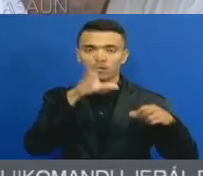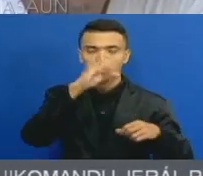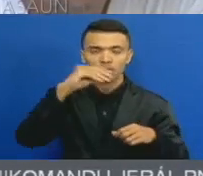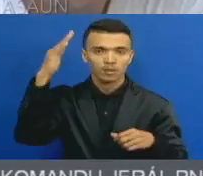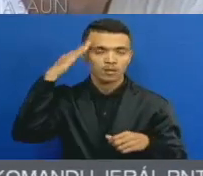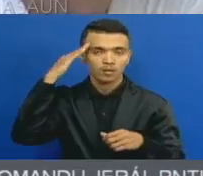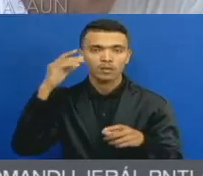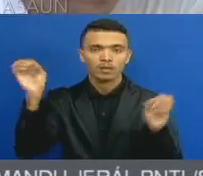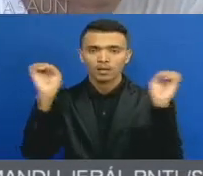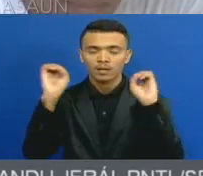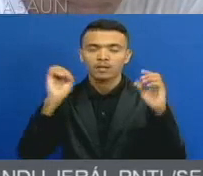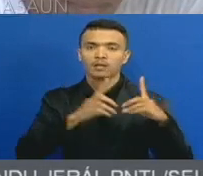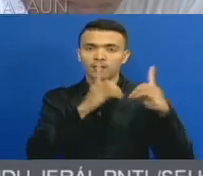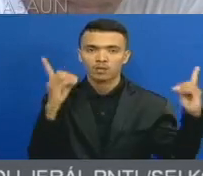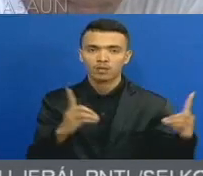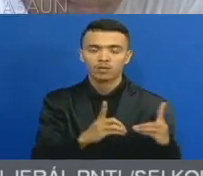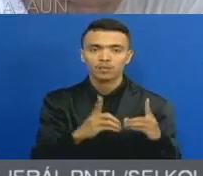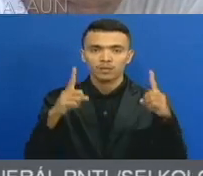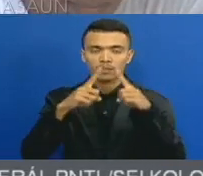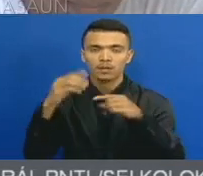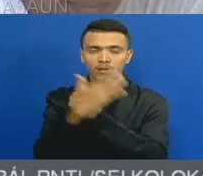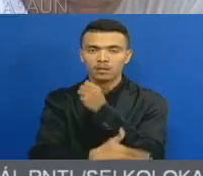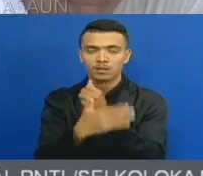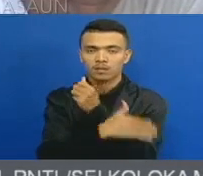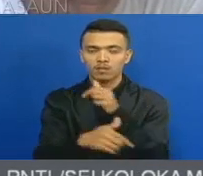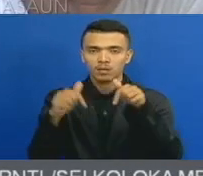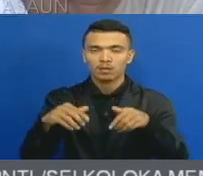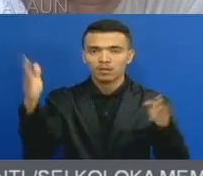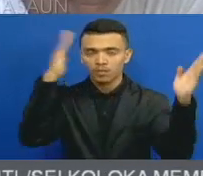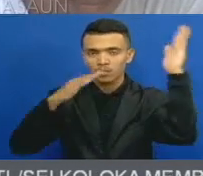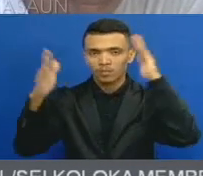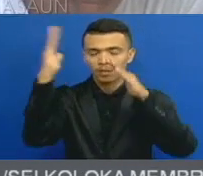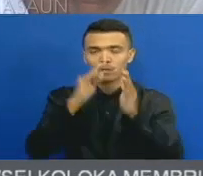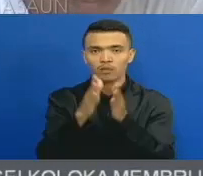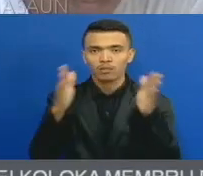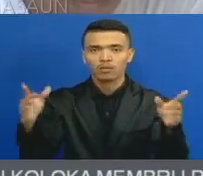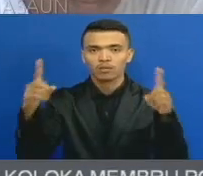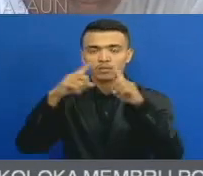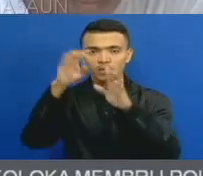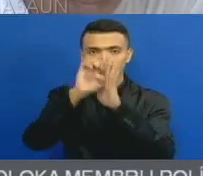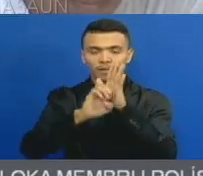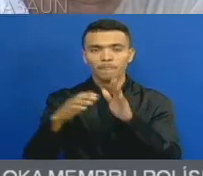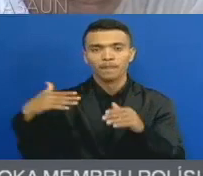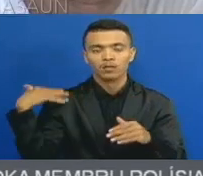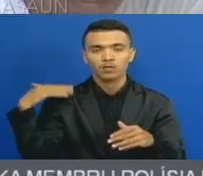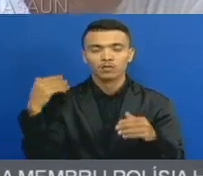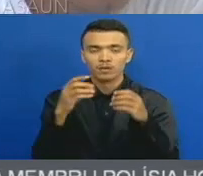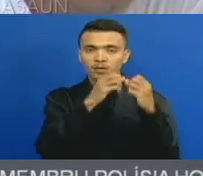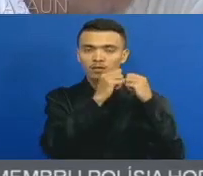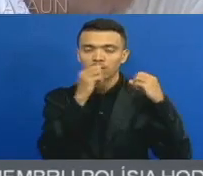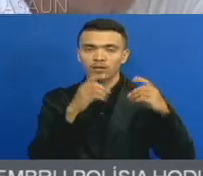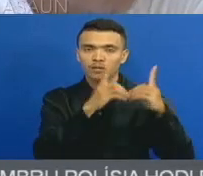domin ba rai né, mas quando não sai problema bot ba estádio né, se jovem sira ia domin bot ba rai nem tem